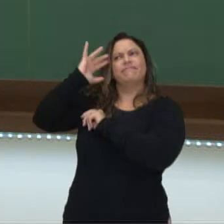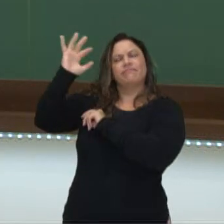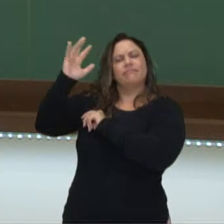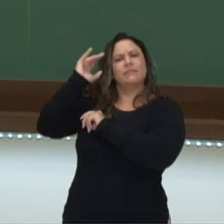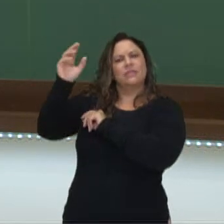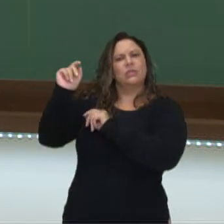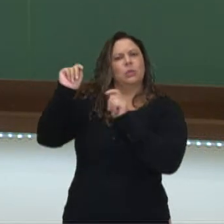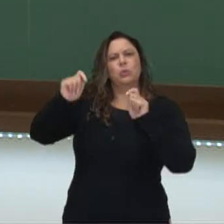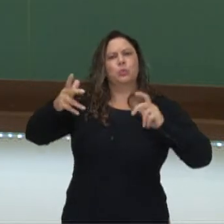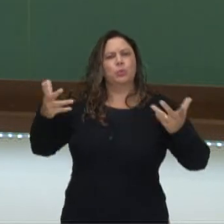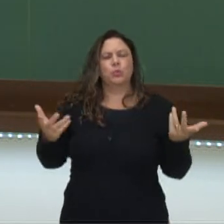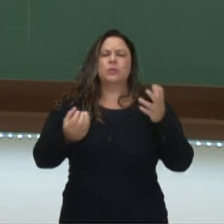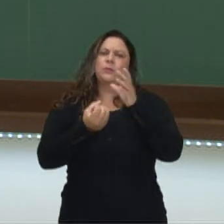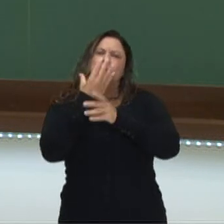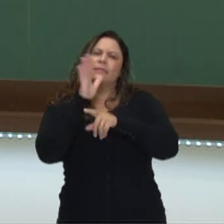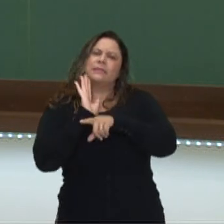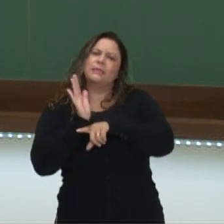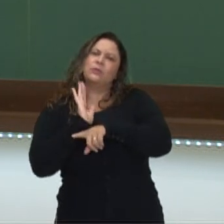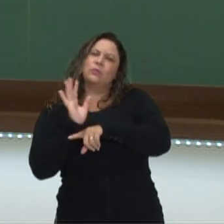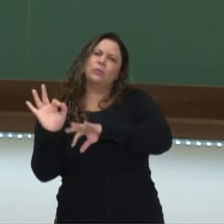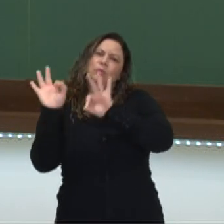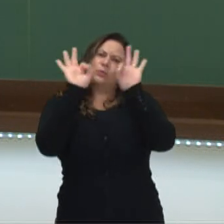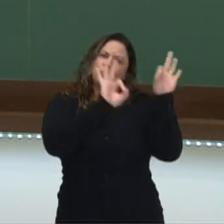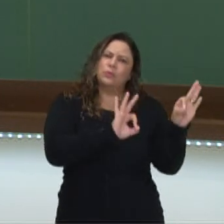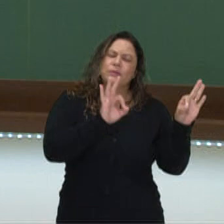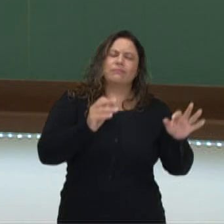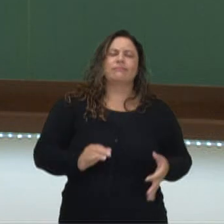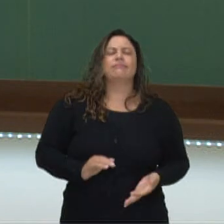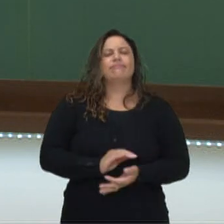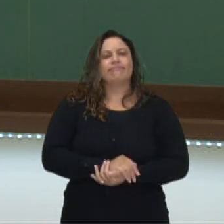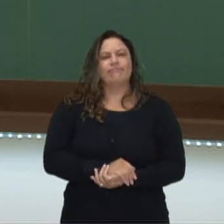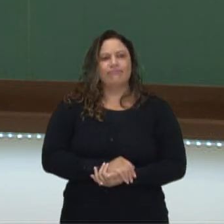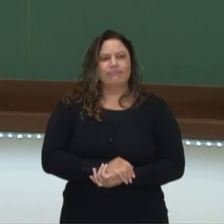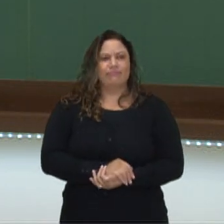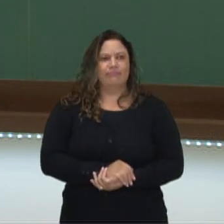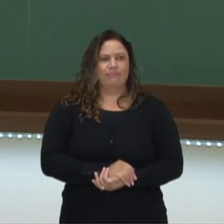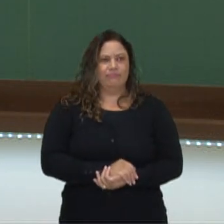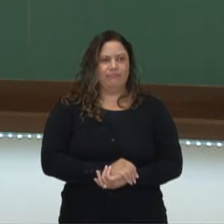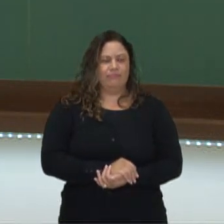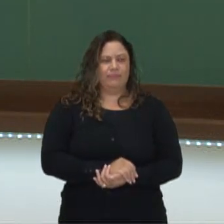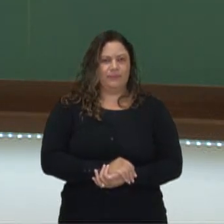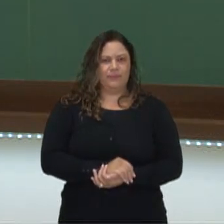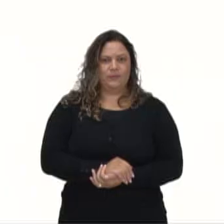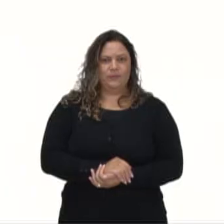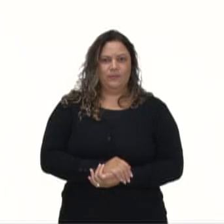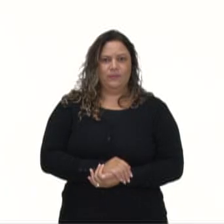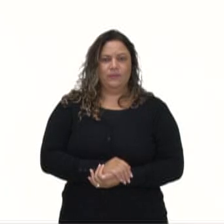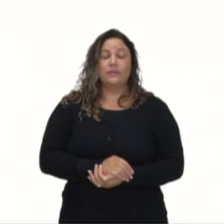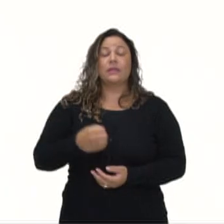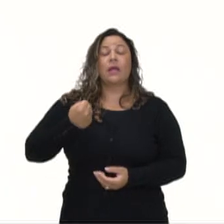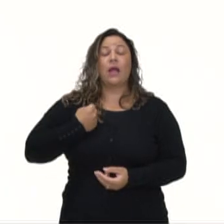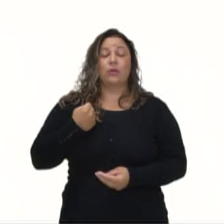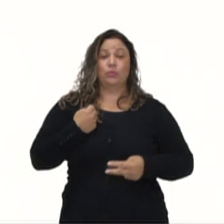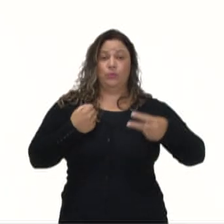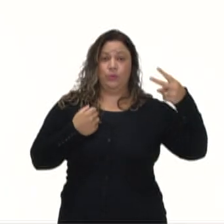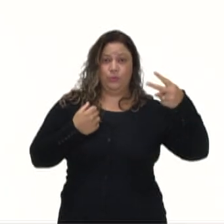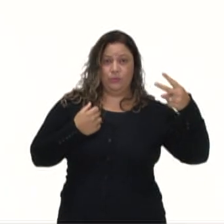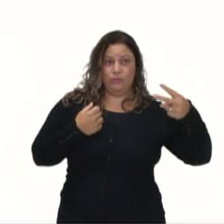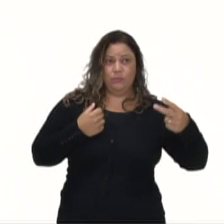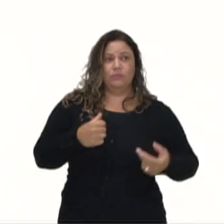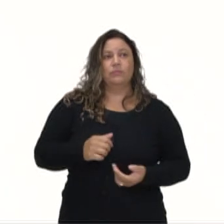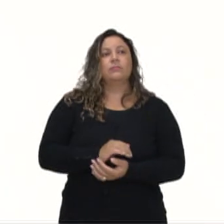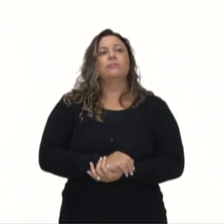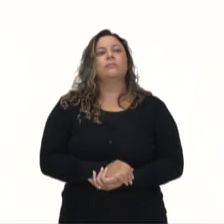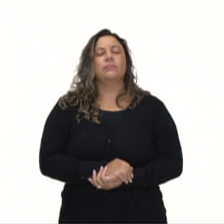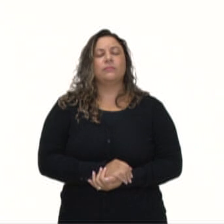nesse vídeo e você vai escrevê-lo na próxima atividade. Let's go! Number 2, you are going to read the